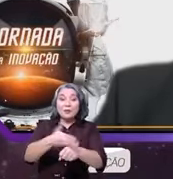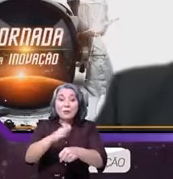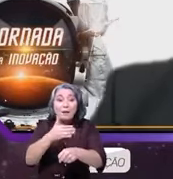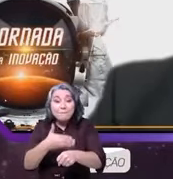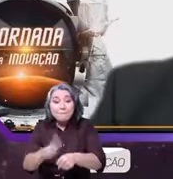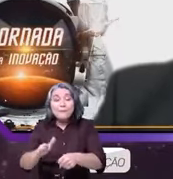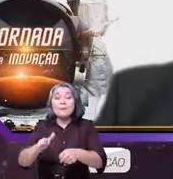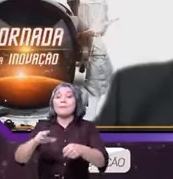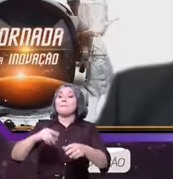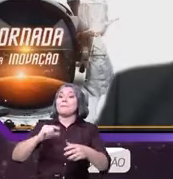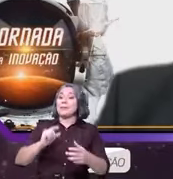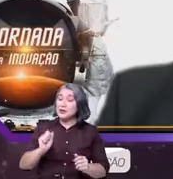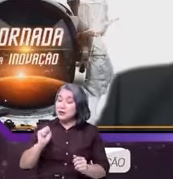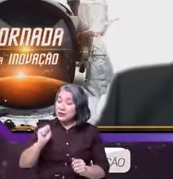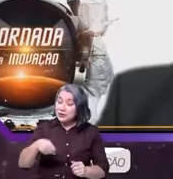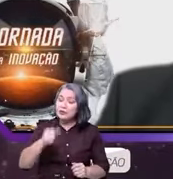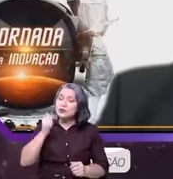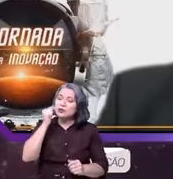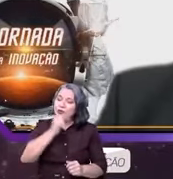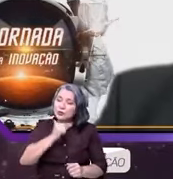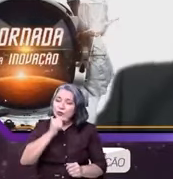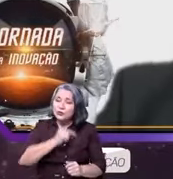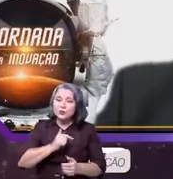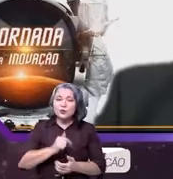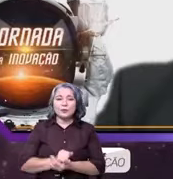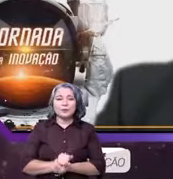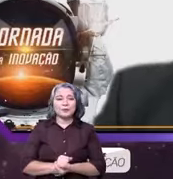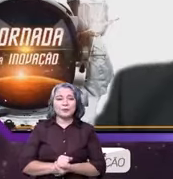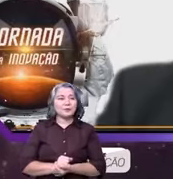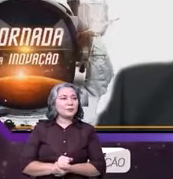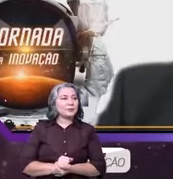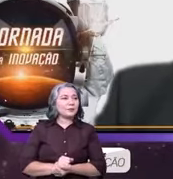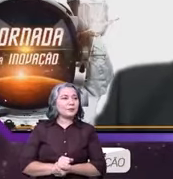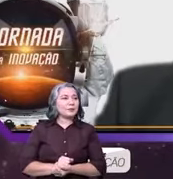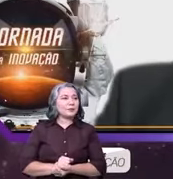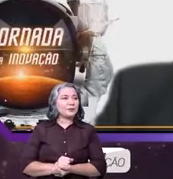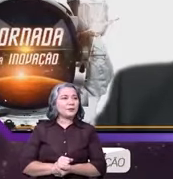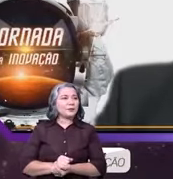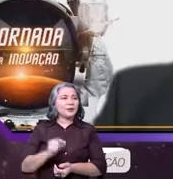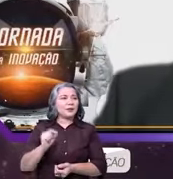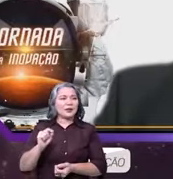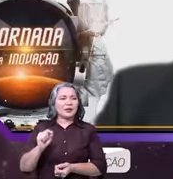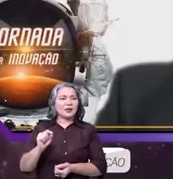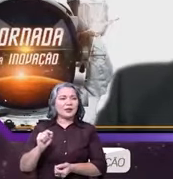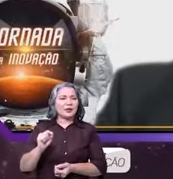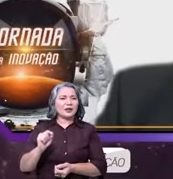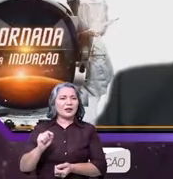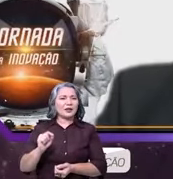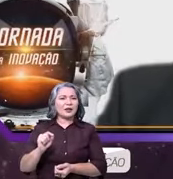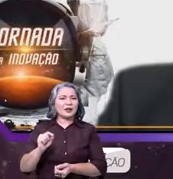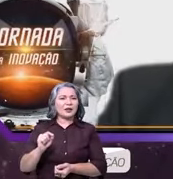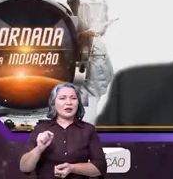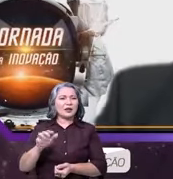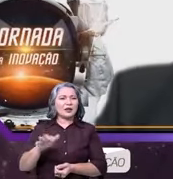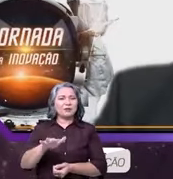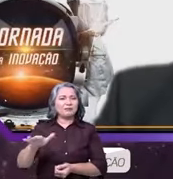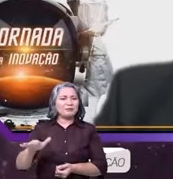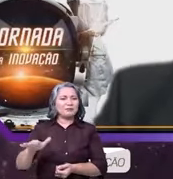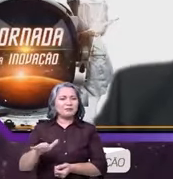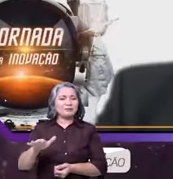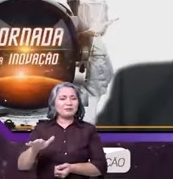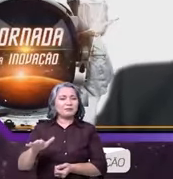princípios de desenvolvimento, em áreas que não são de software, áreas como RH, como